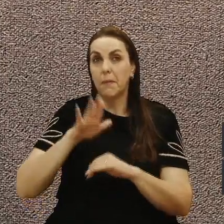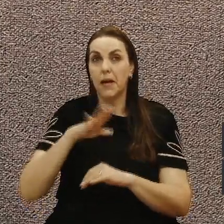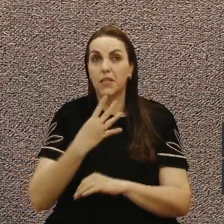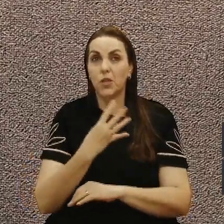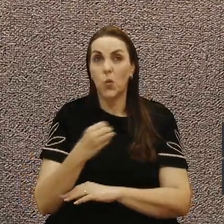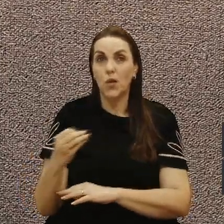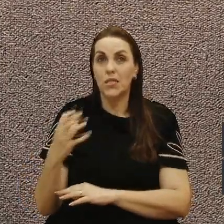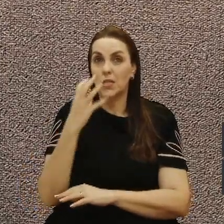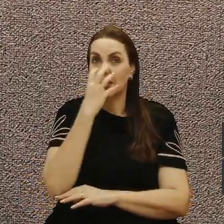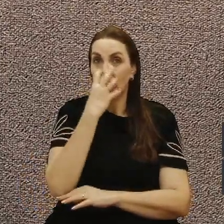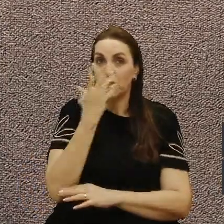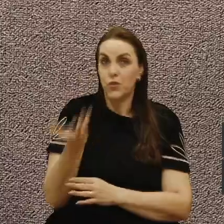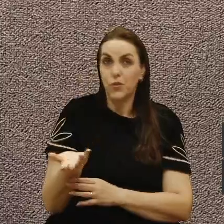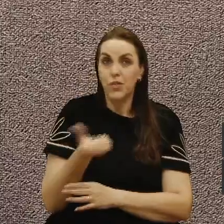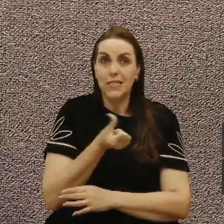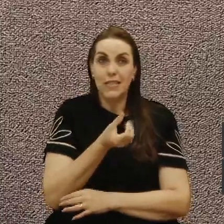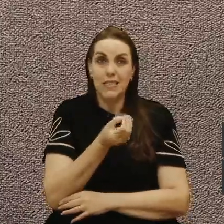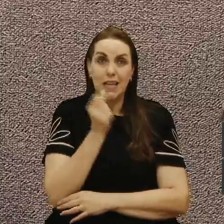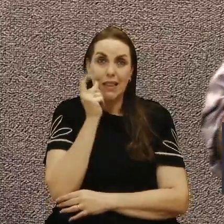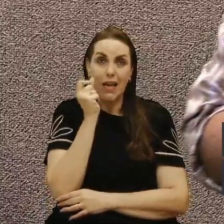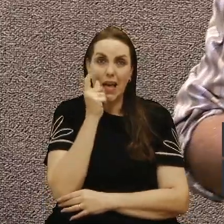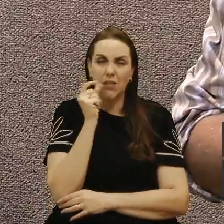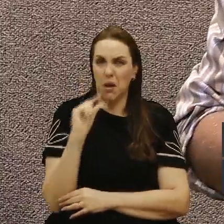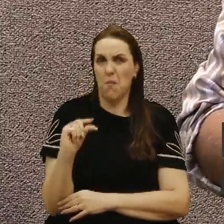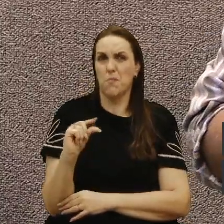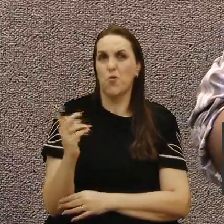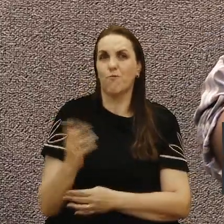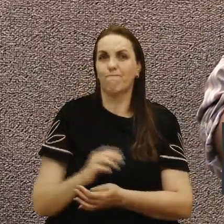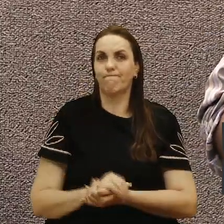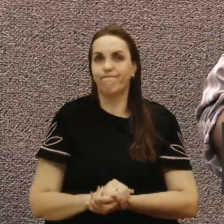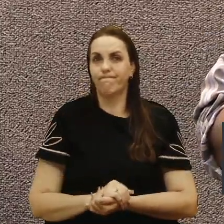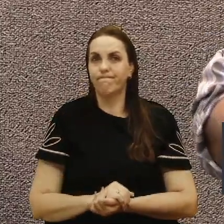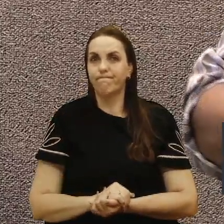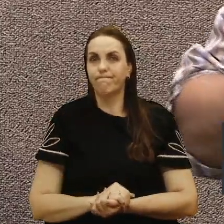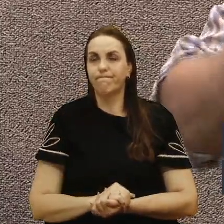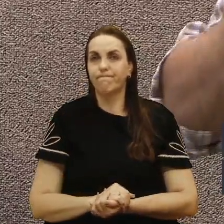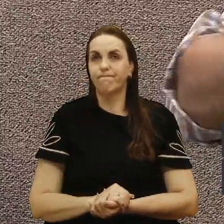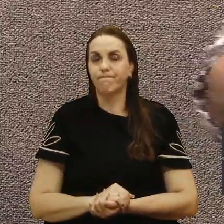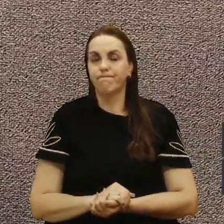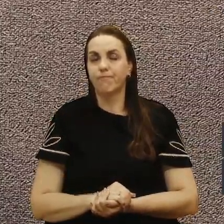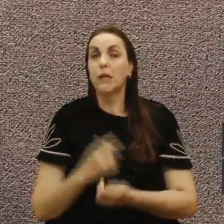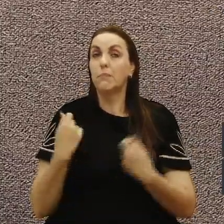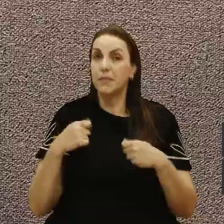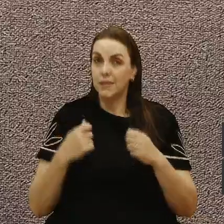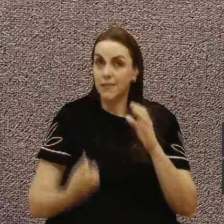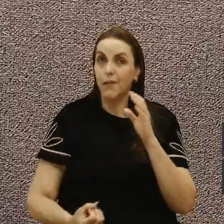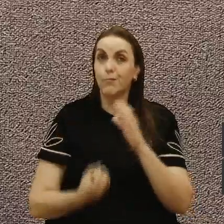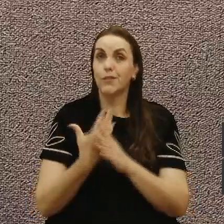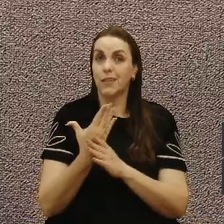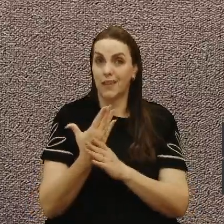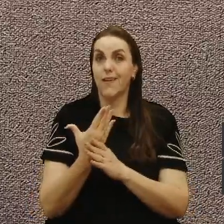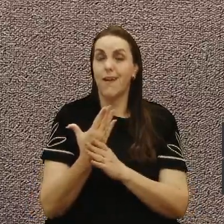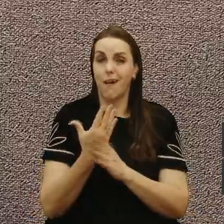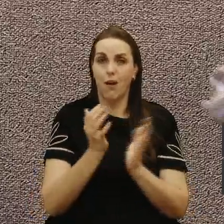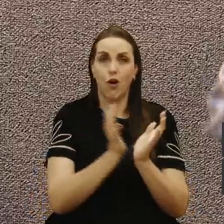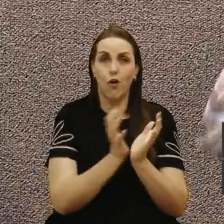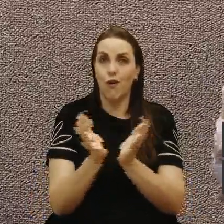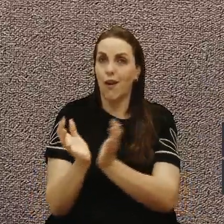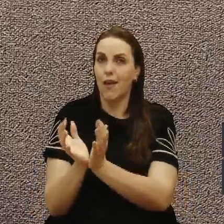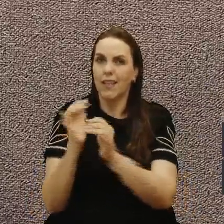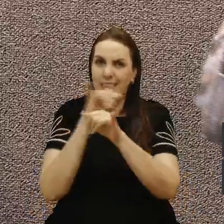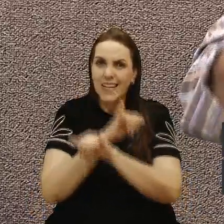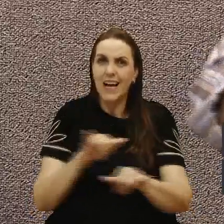400 cães, 60 gatos, mas é pouco ainda. Nós precisamos criar, nobres colegas, campanhas